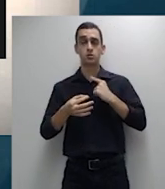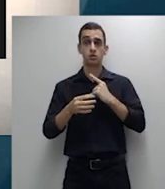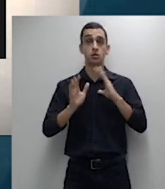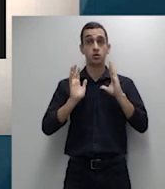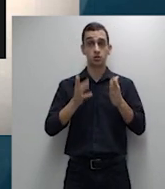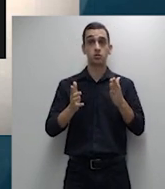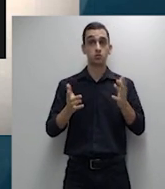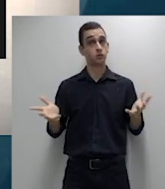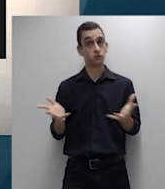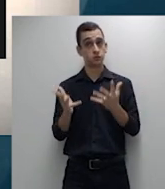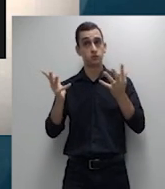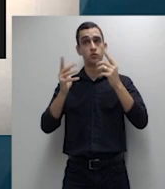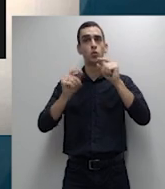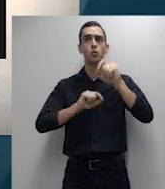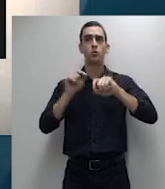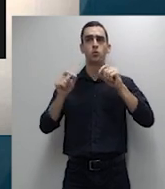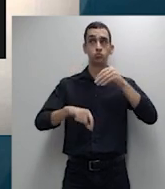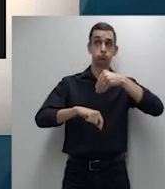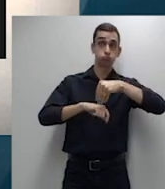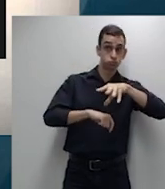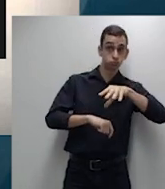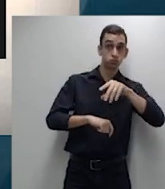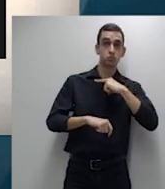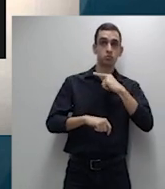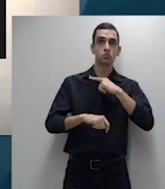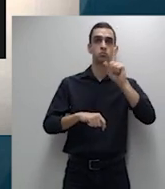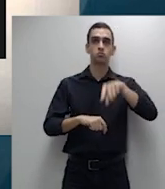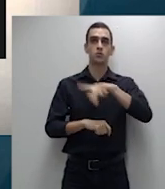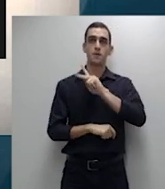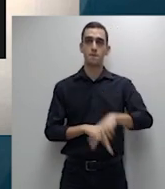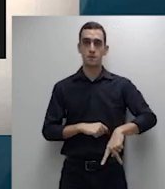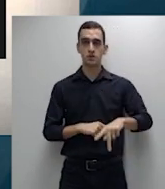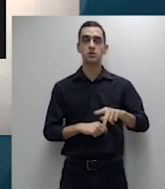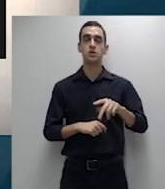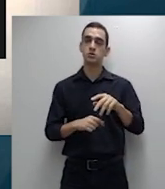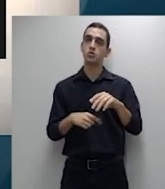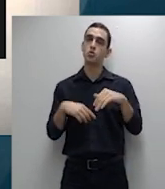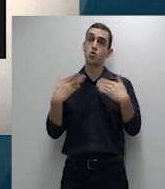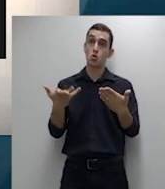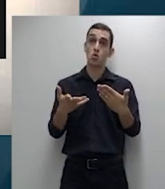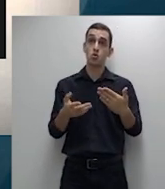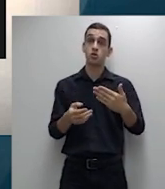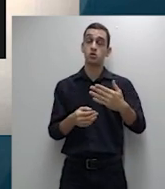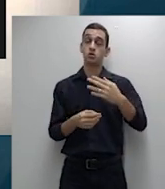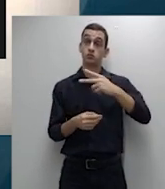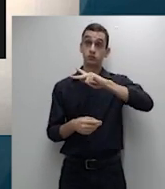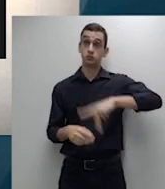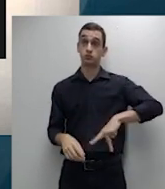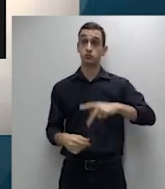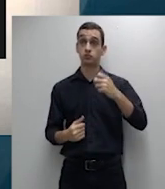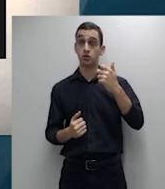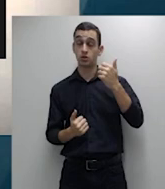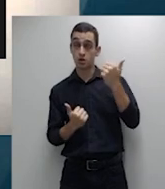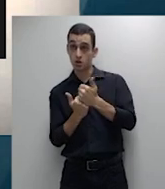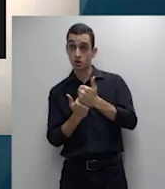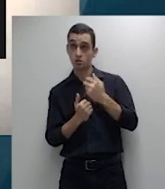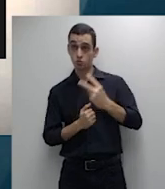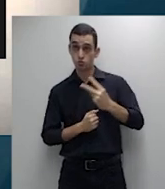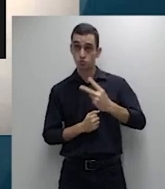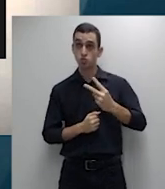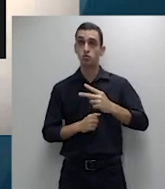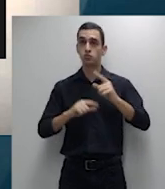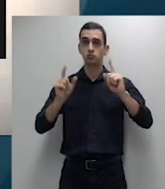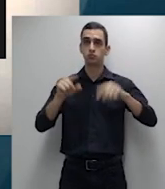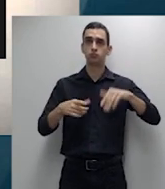promovido o ele é sugerido pelo presidente ou vice-presidente do tribunal a quo O